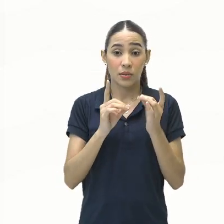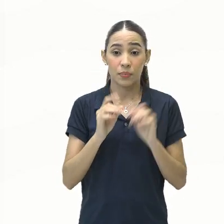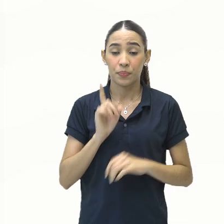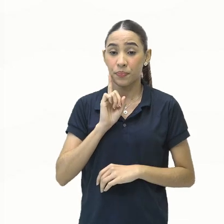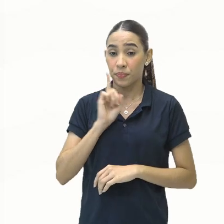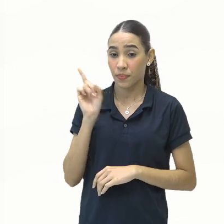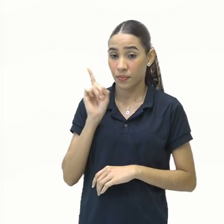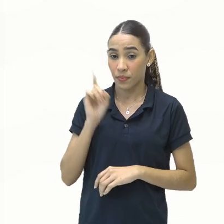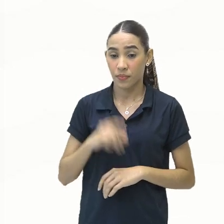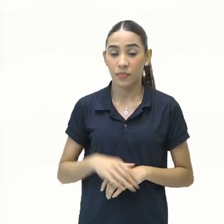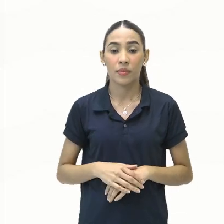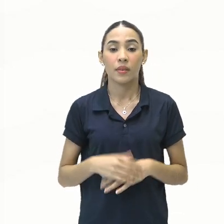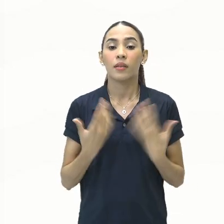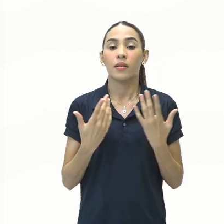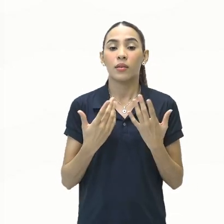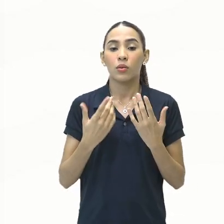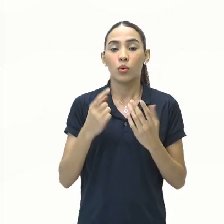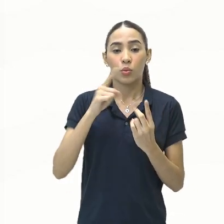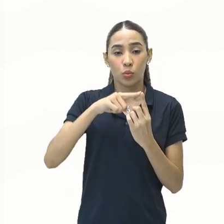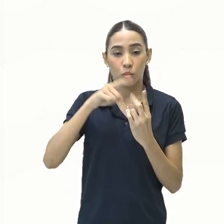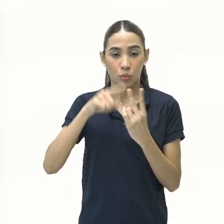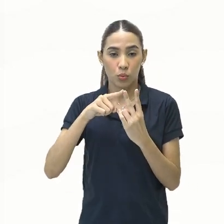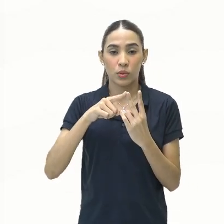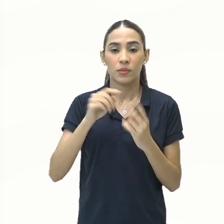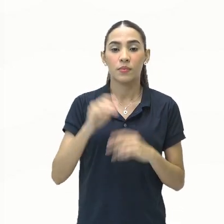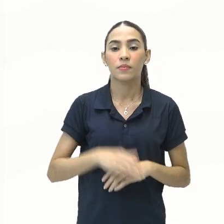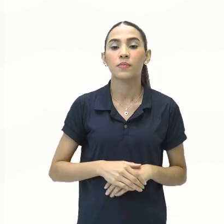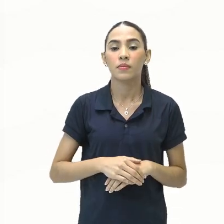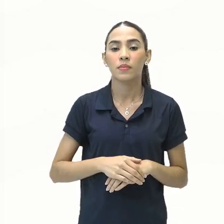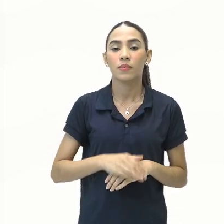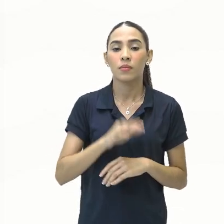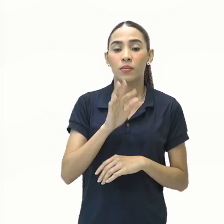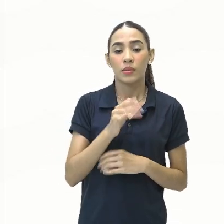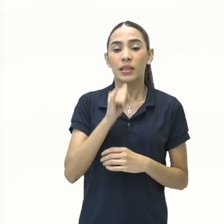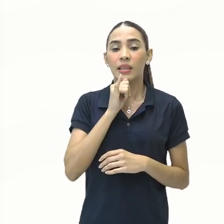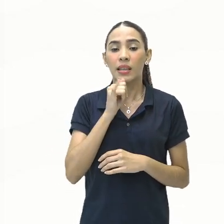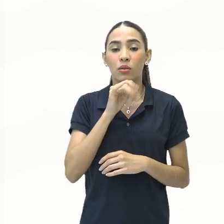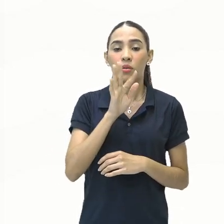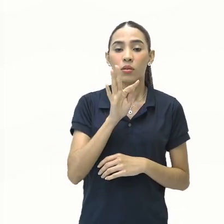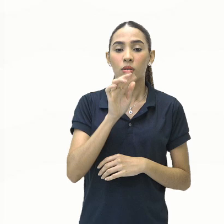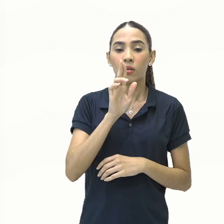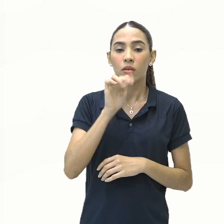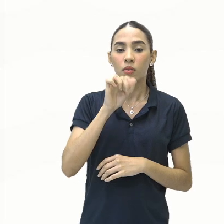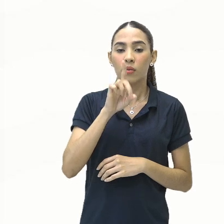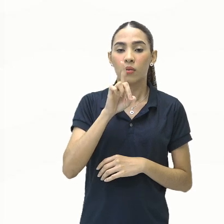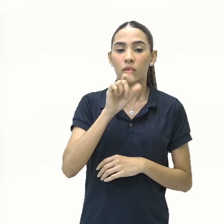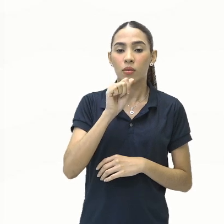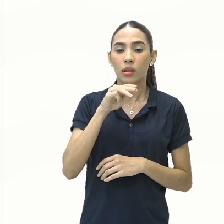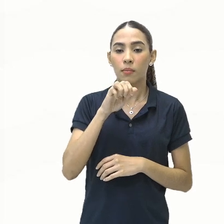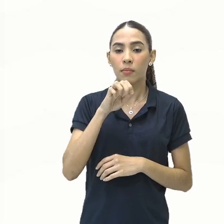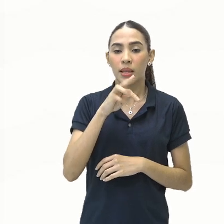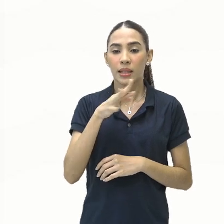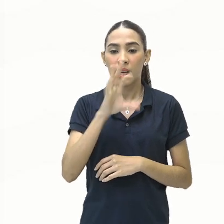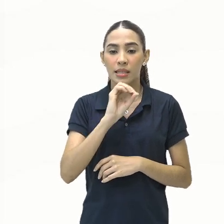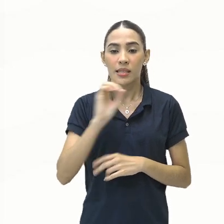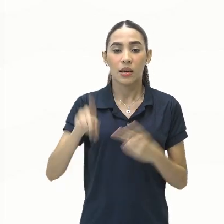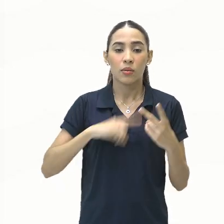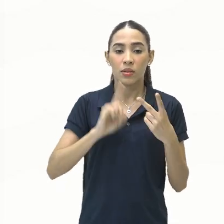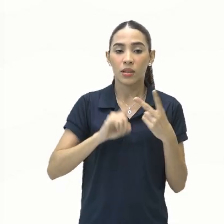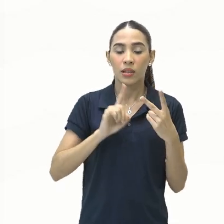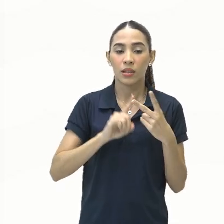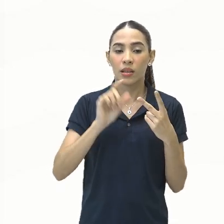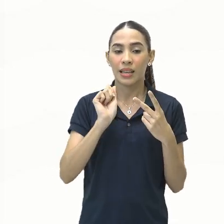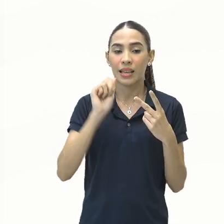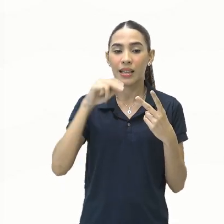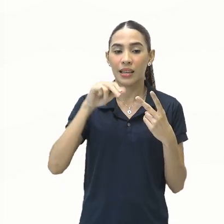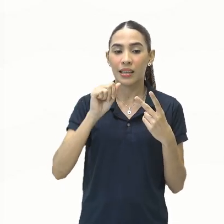aqui. Argumento é composto por duas partes. A fundamentação e a análise do fundamento.